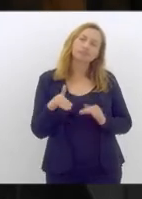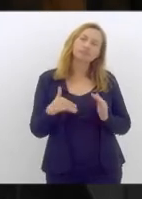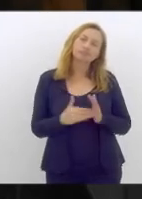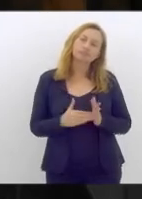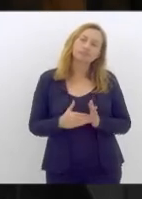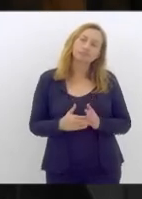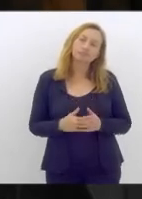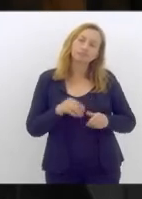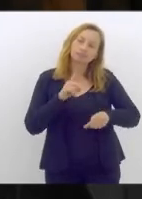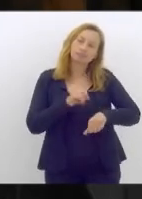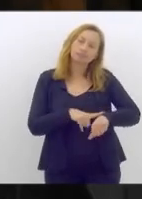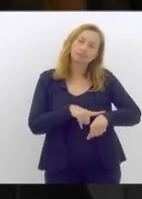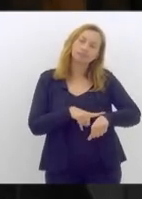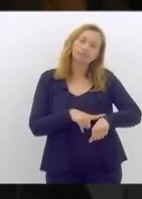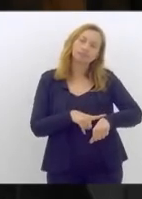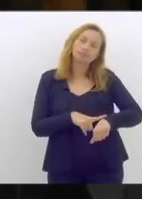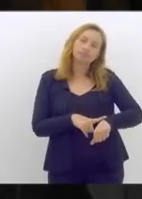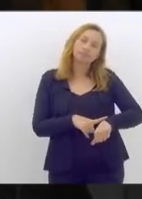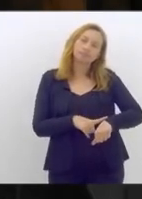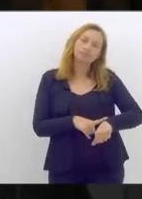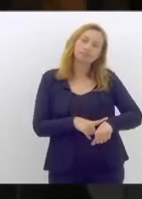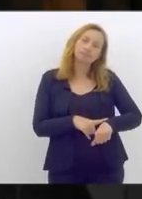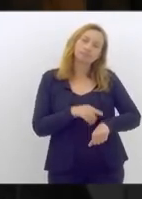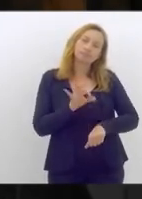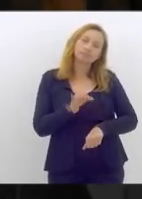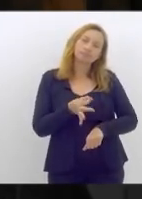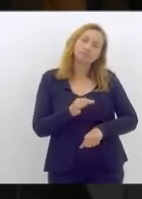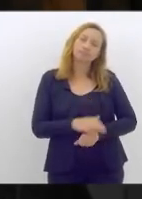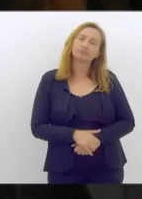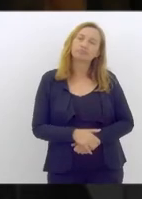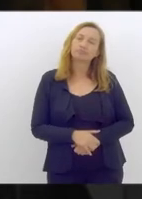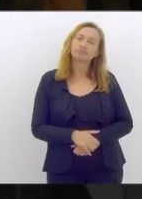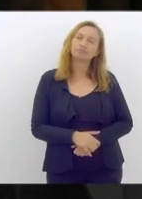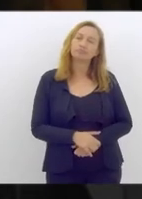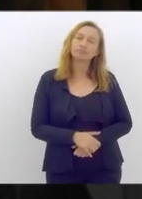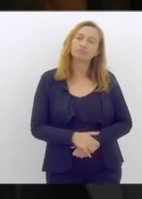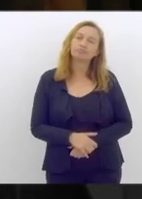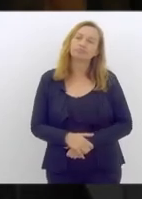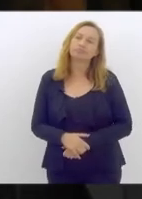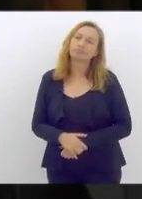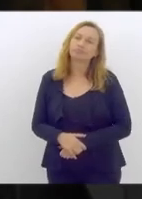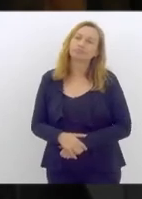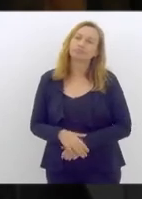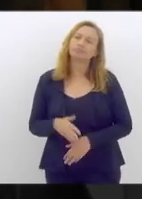tempos determinado e indeterminado atingem